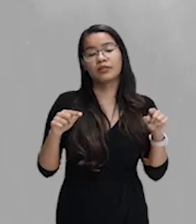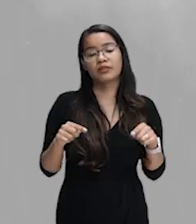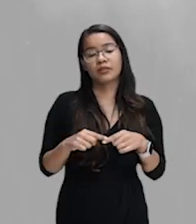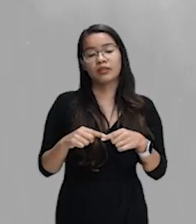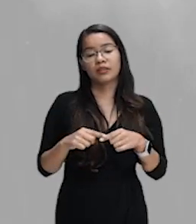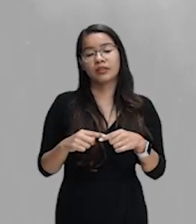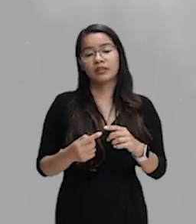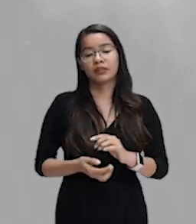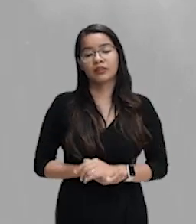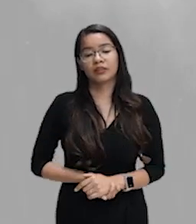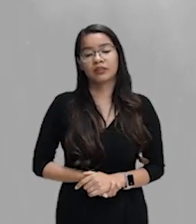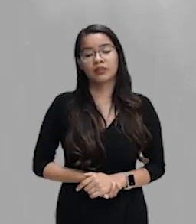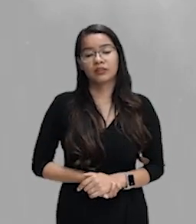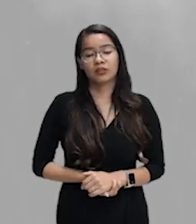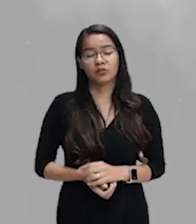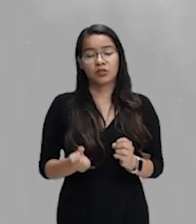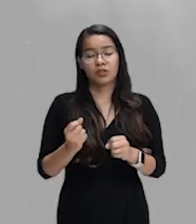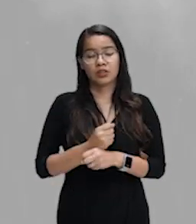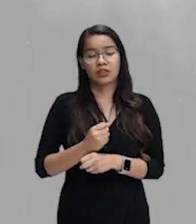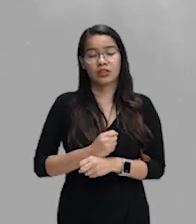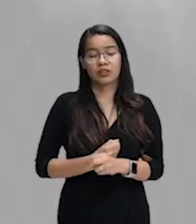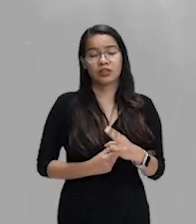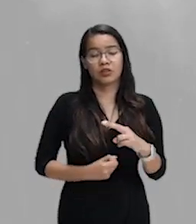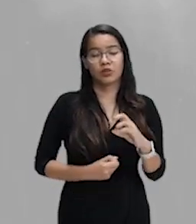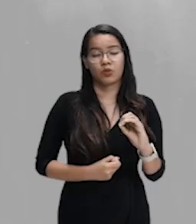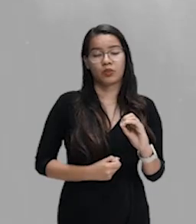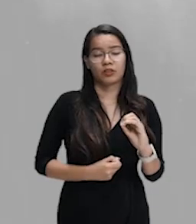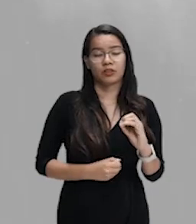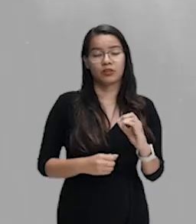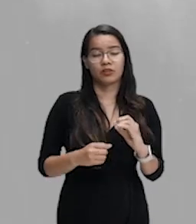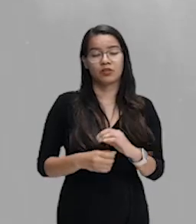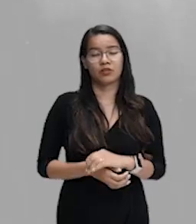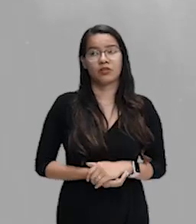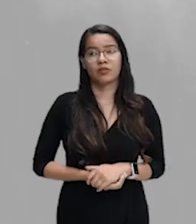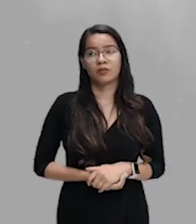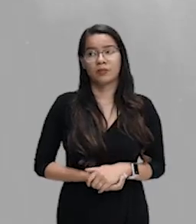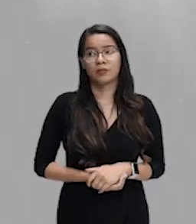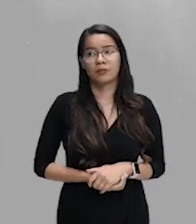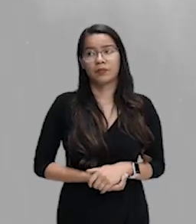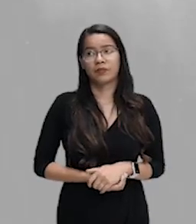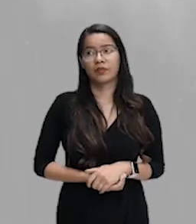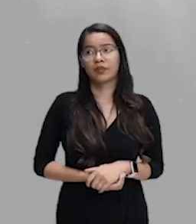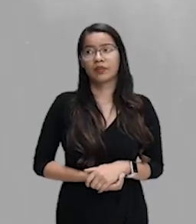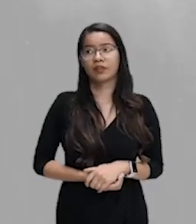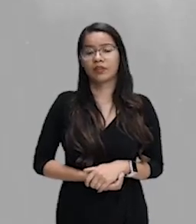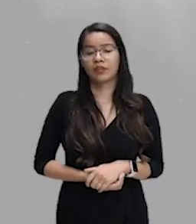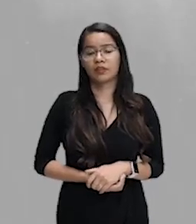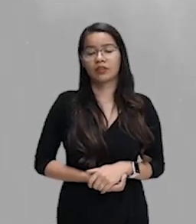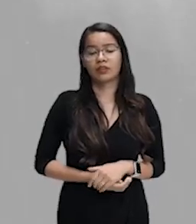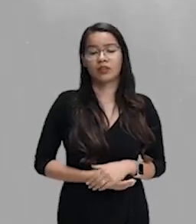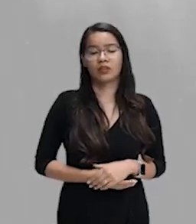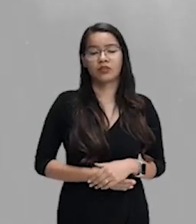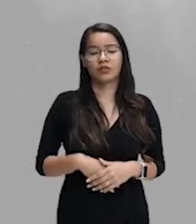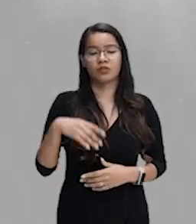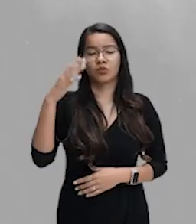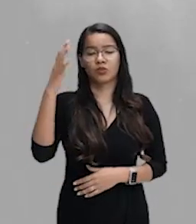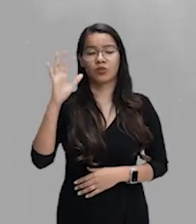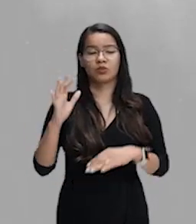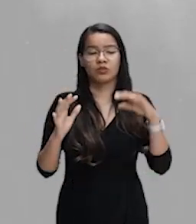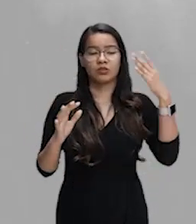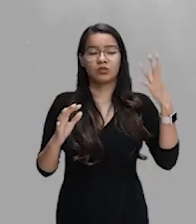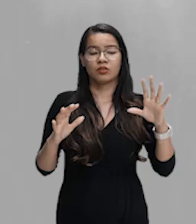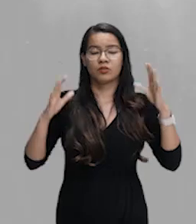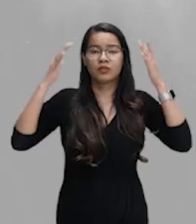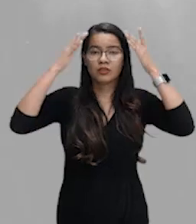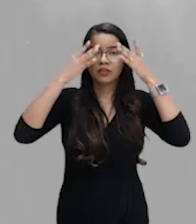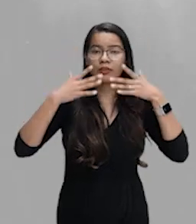atriz americana dos anos 50, uma atriz de filmes de faroeste, daí o sobrenome, onde as cortinas são os cabelos